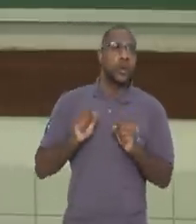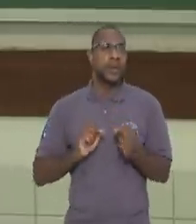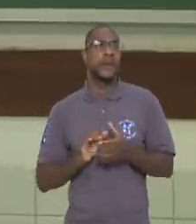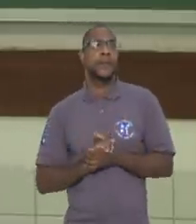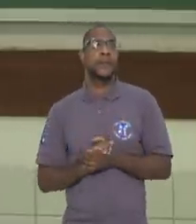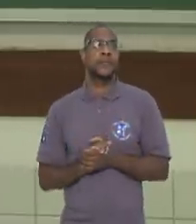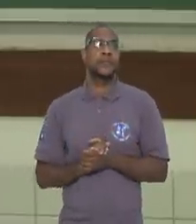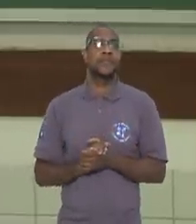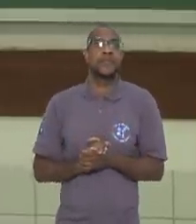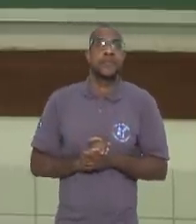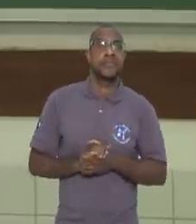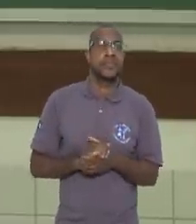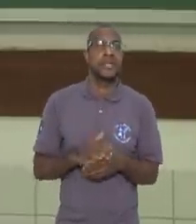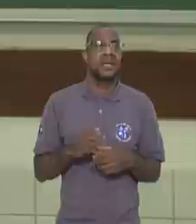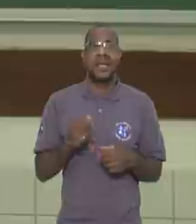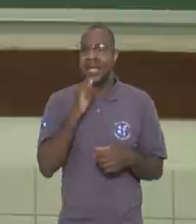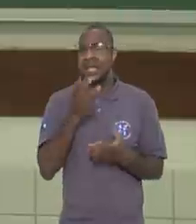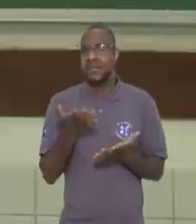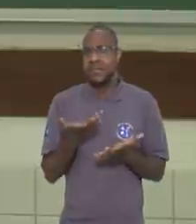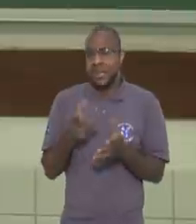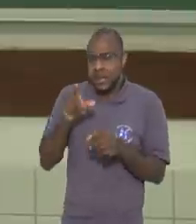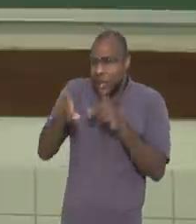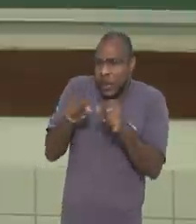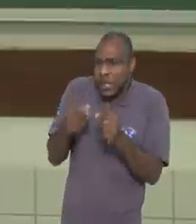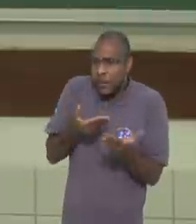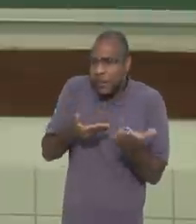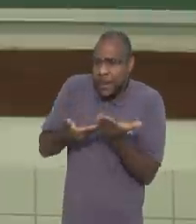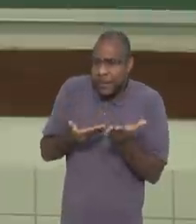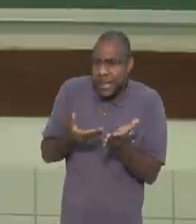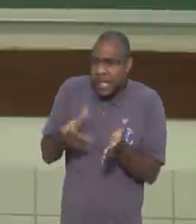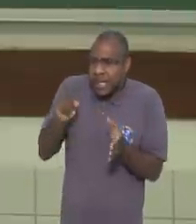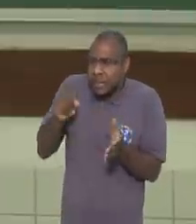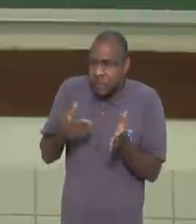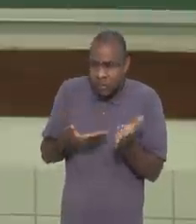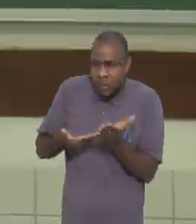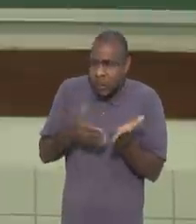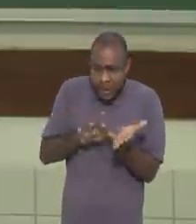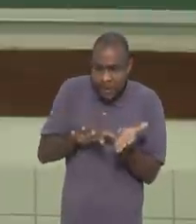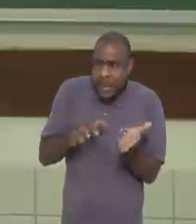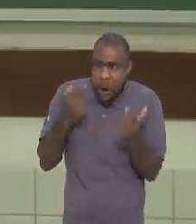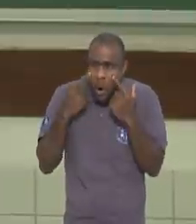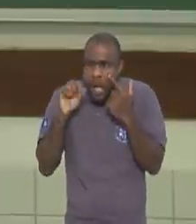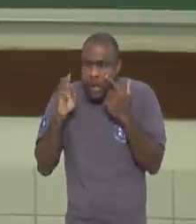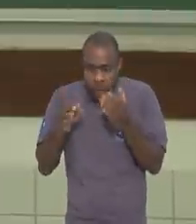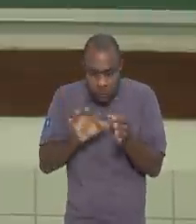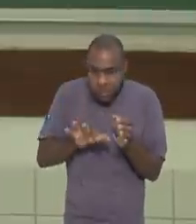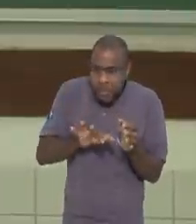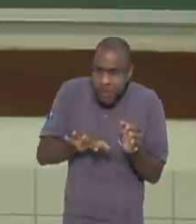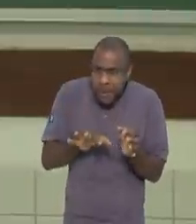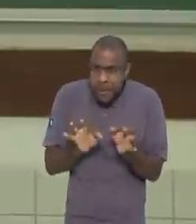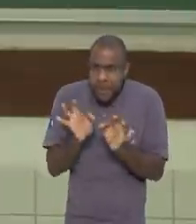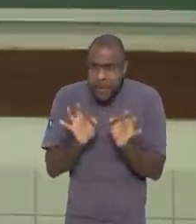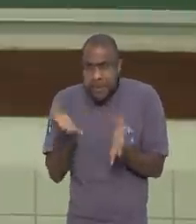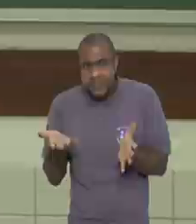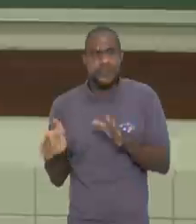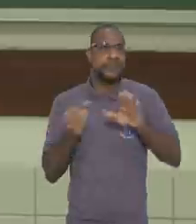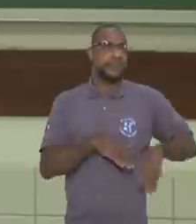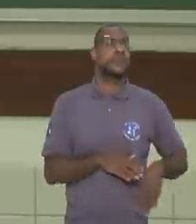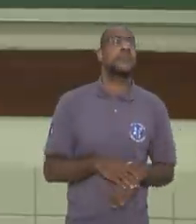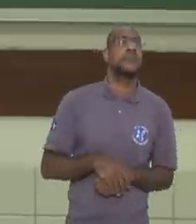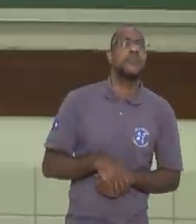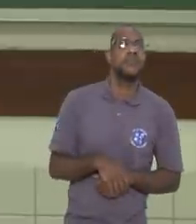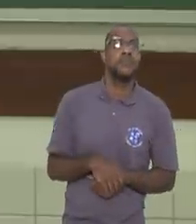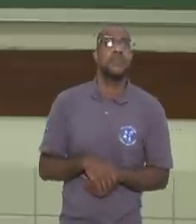poder comprar um bebê praticamente, escolher as características dele? Então, pense nisso para a próxima aula. Nosso segundo quiz de hoje é aqui, ó. Dos